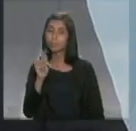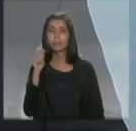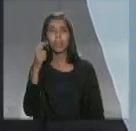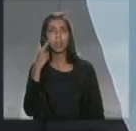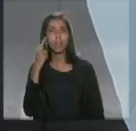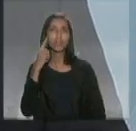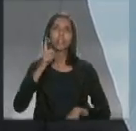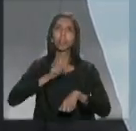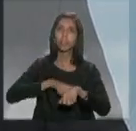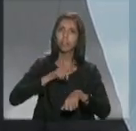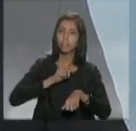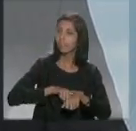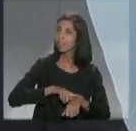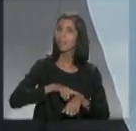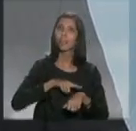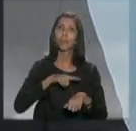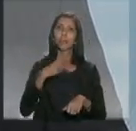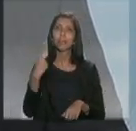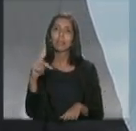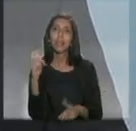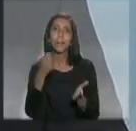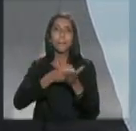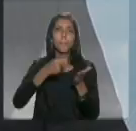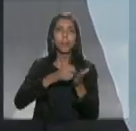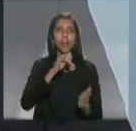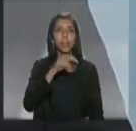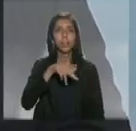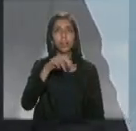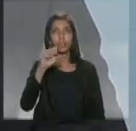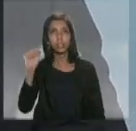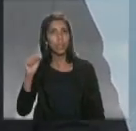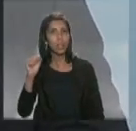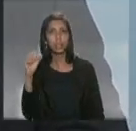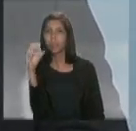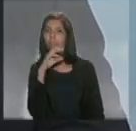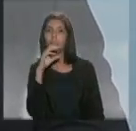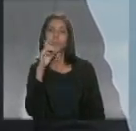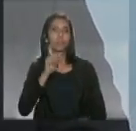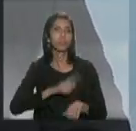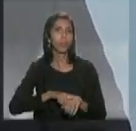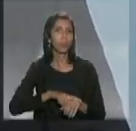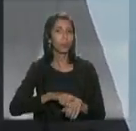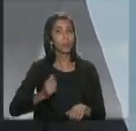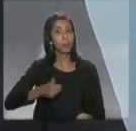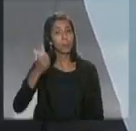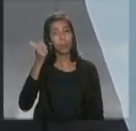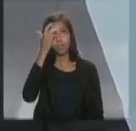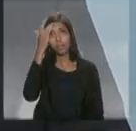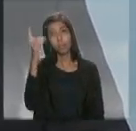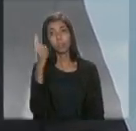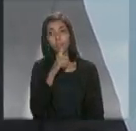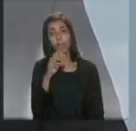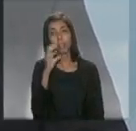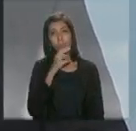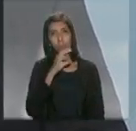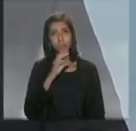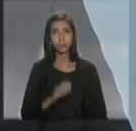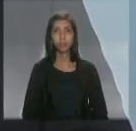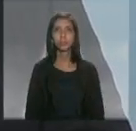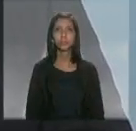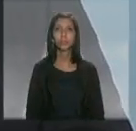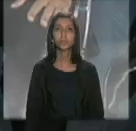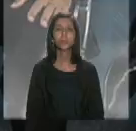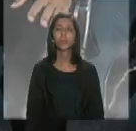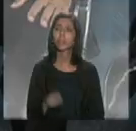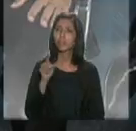gente consegue verificar tempo de contribuição, idade, de uma forma automática. Isso dá um grande ganho em relação à auditoria